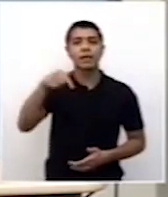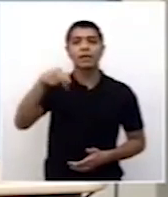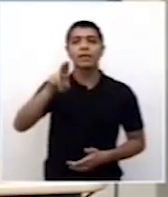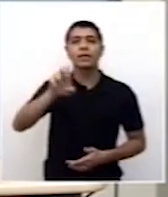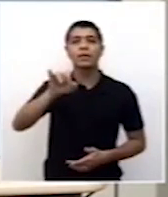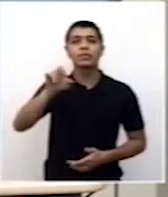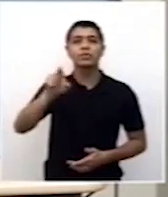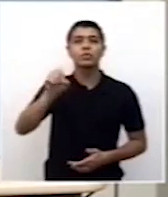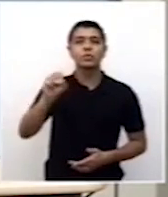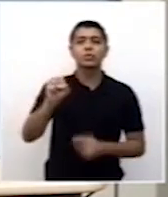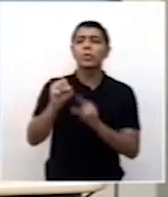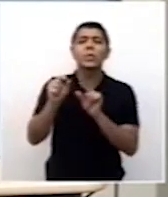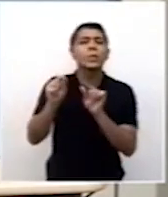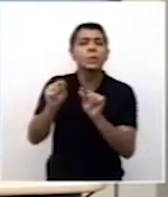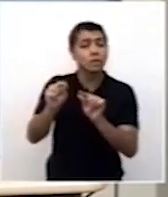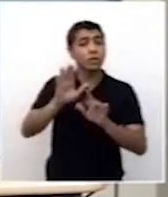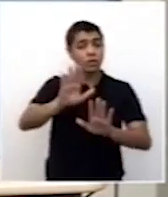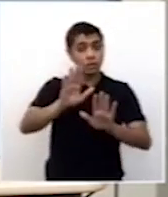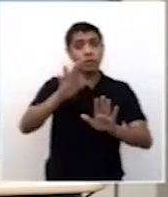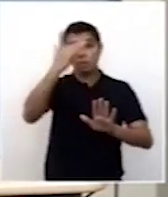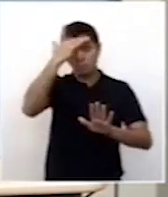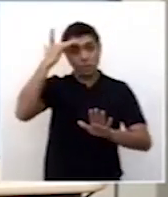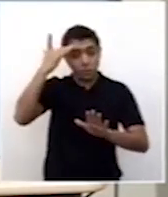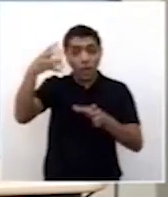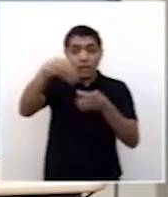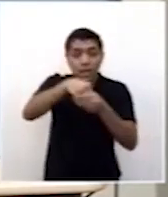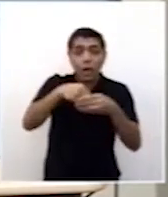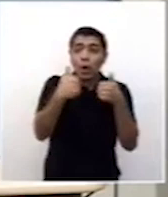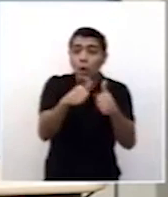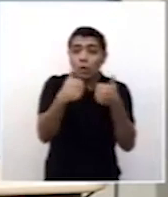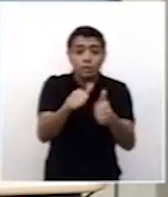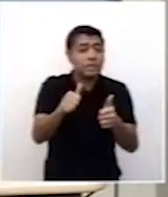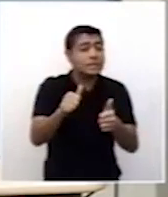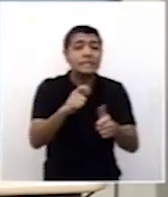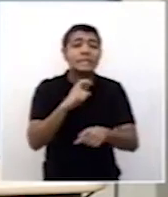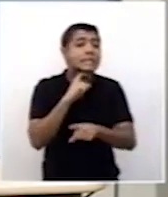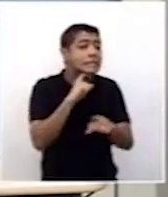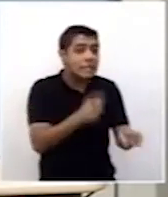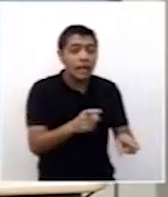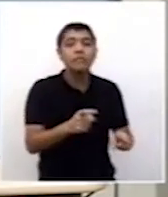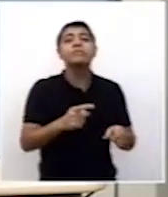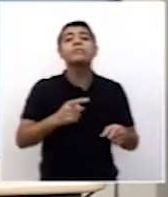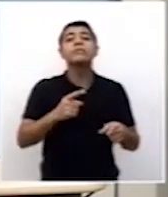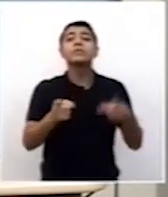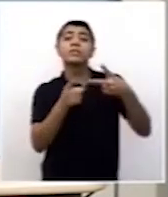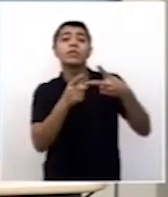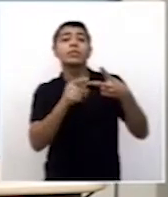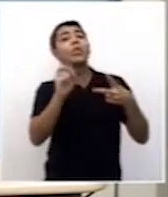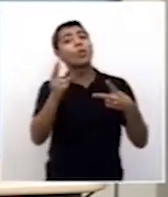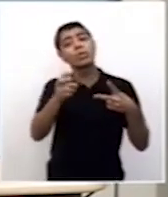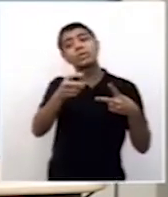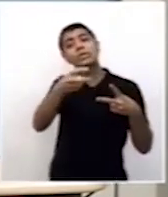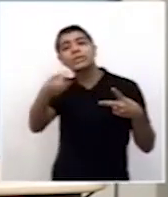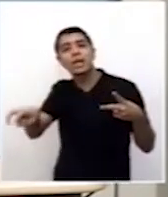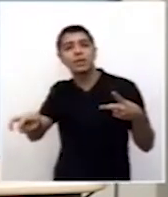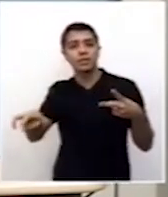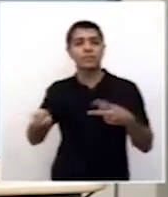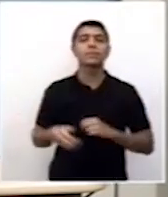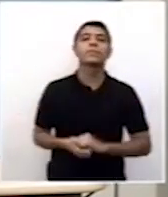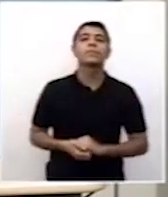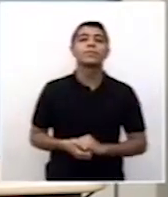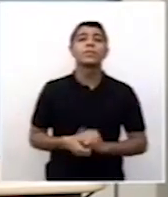A primeira, quando for ninguém no bonde, e a segunda, ao descer. Artigo 7º. Das